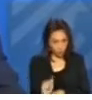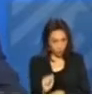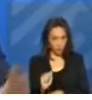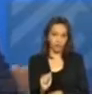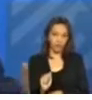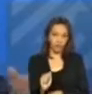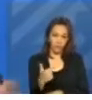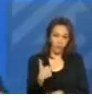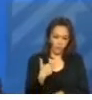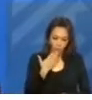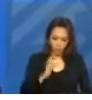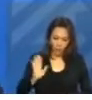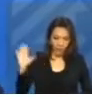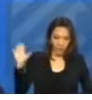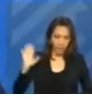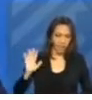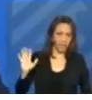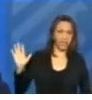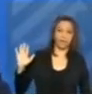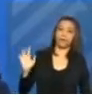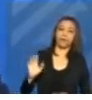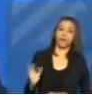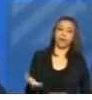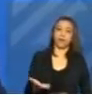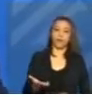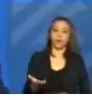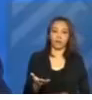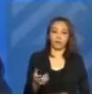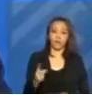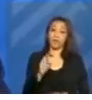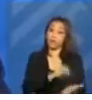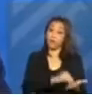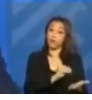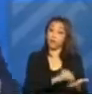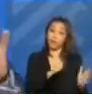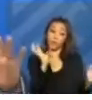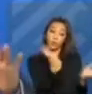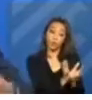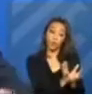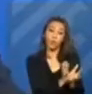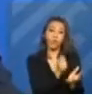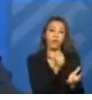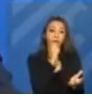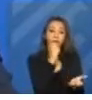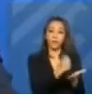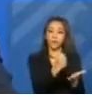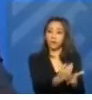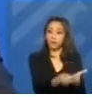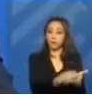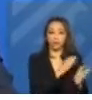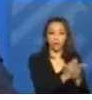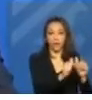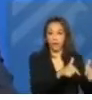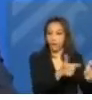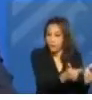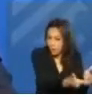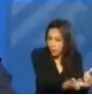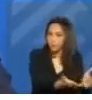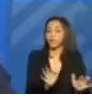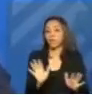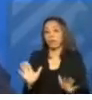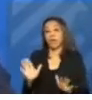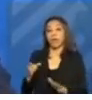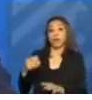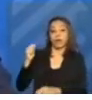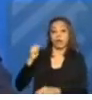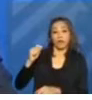quero prometer, porque, de novo, o que está faltando? Os informais. Mas, então, para ser objetivo, Bolsa Família, não muda